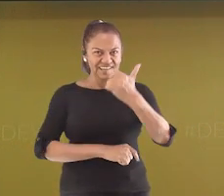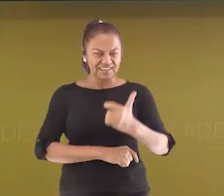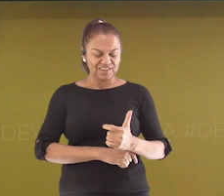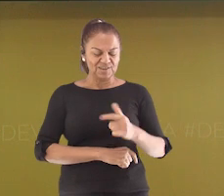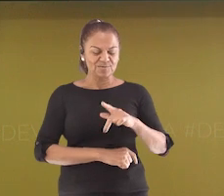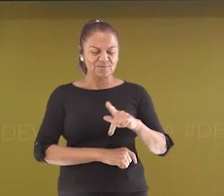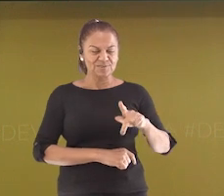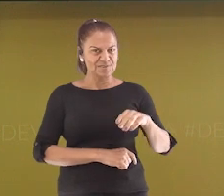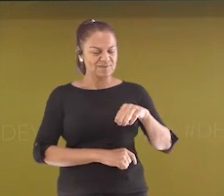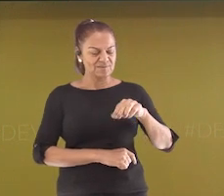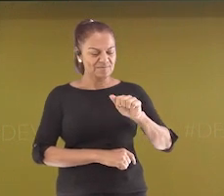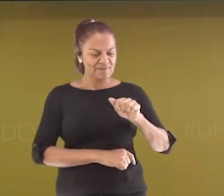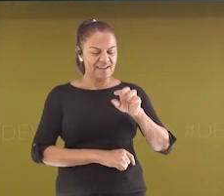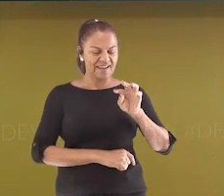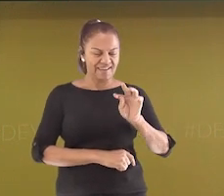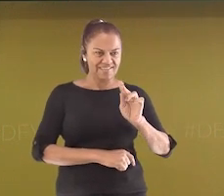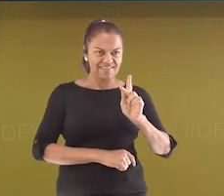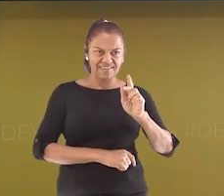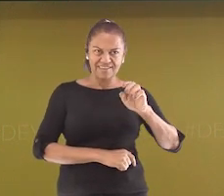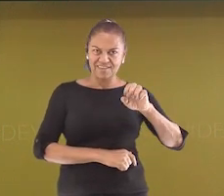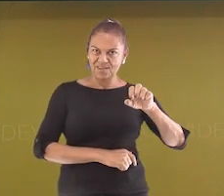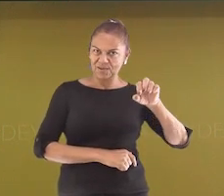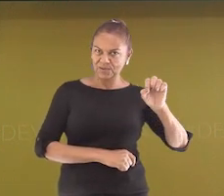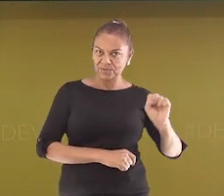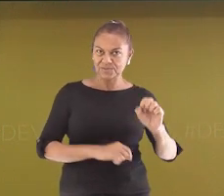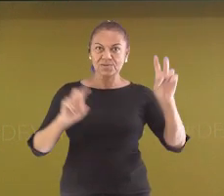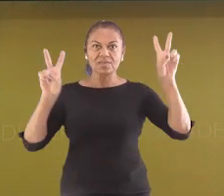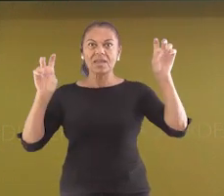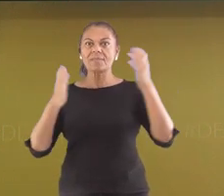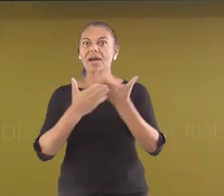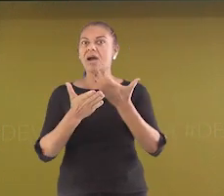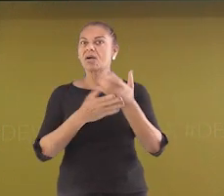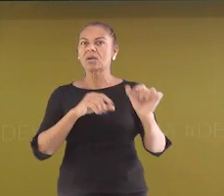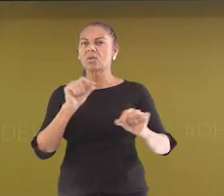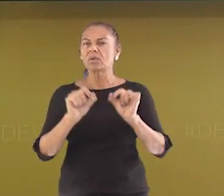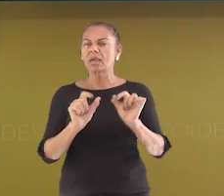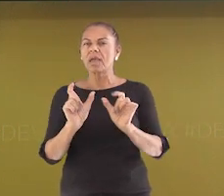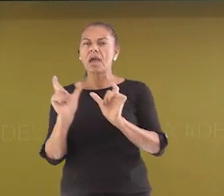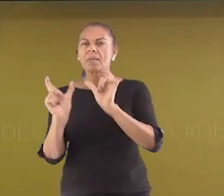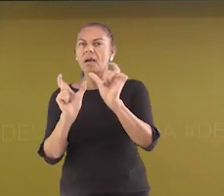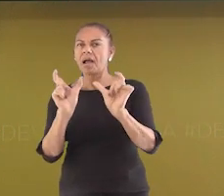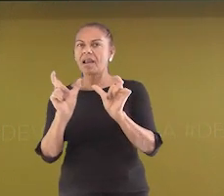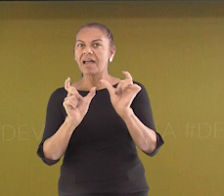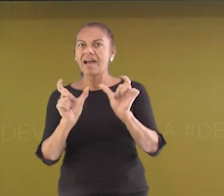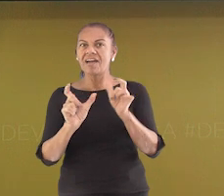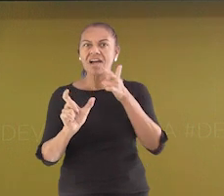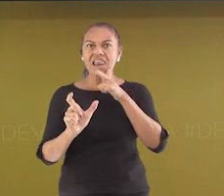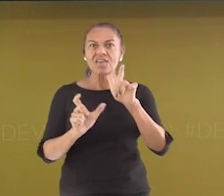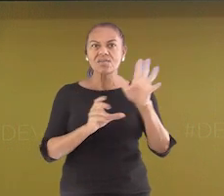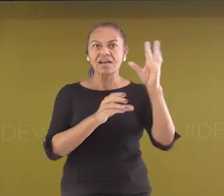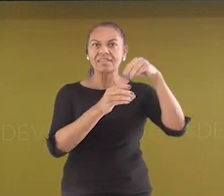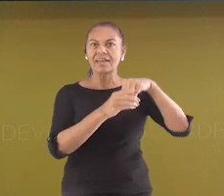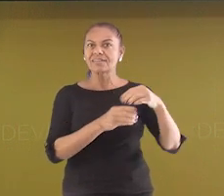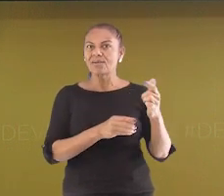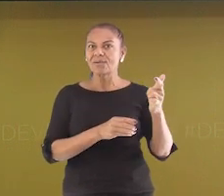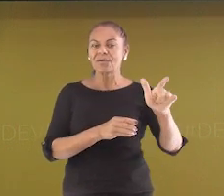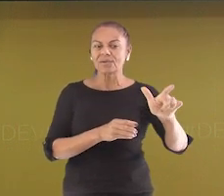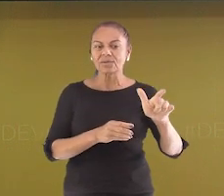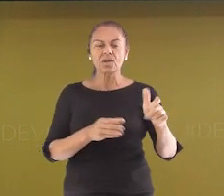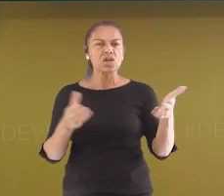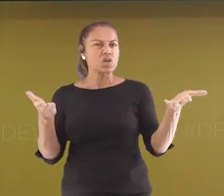professor Matheus Lima e o título da nossa aula é Palavras que visitam outro idioma. Hoje iremos aprender mais